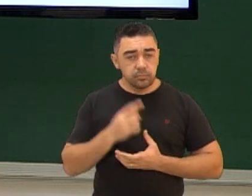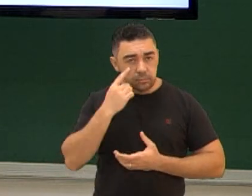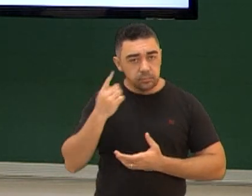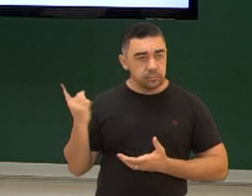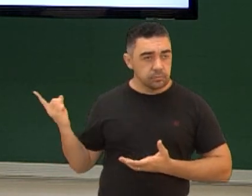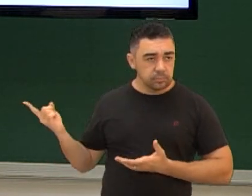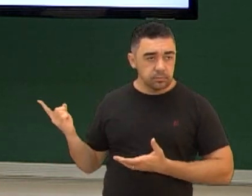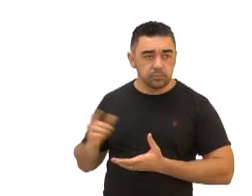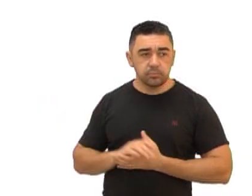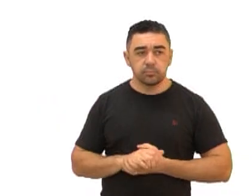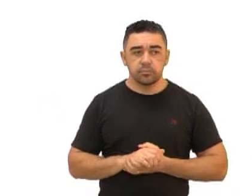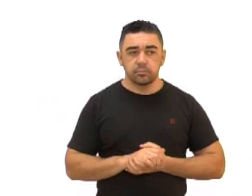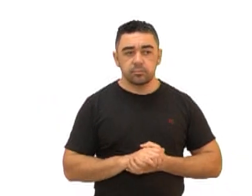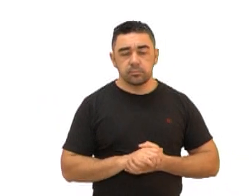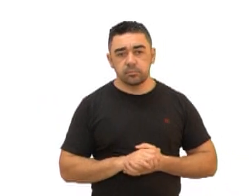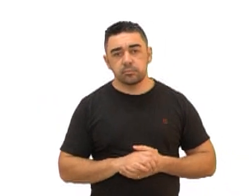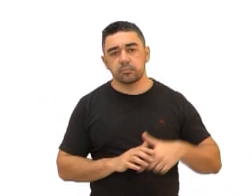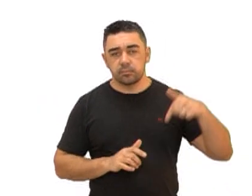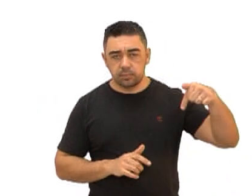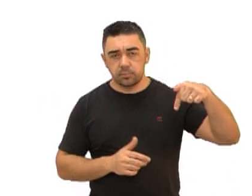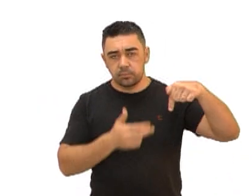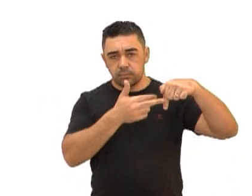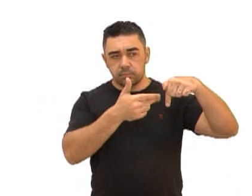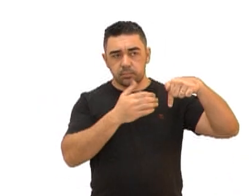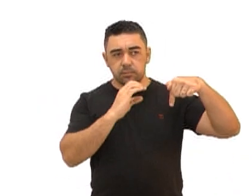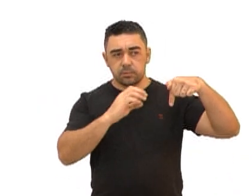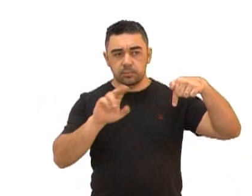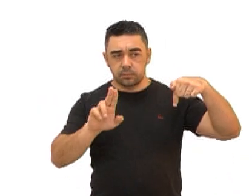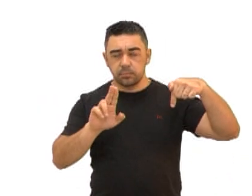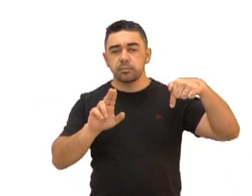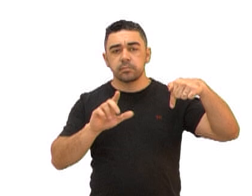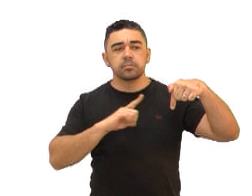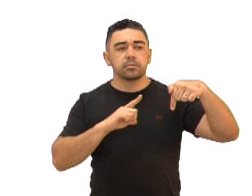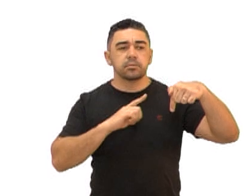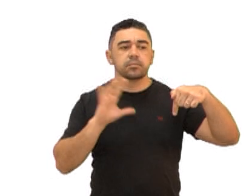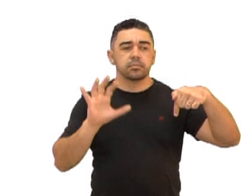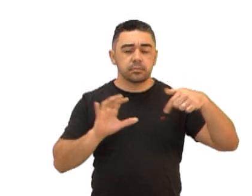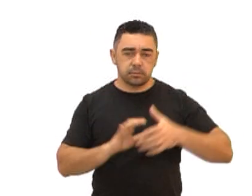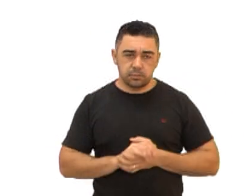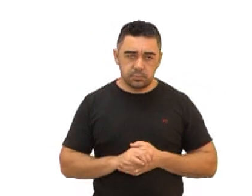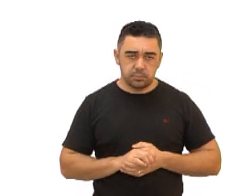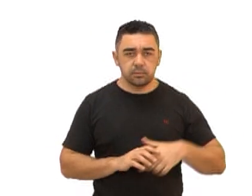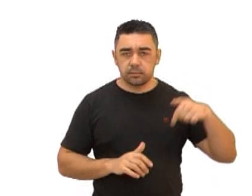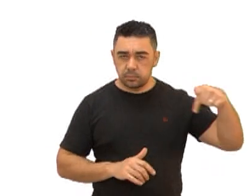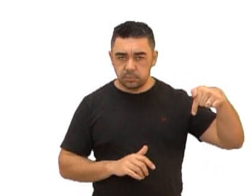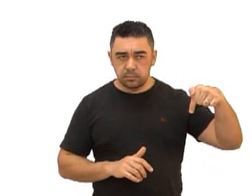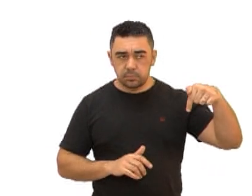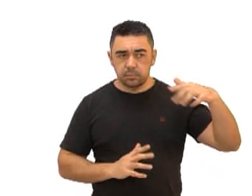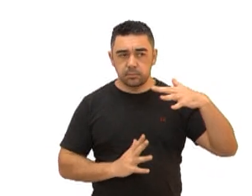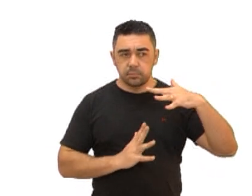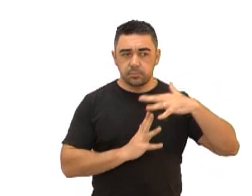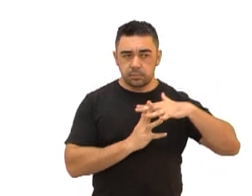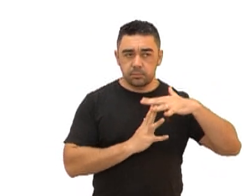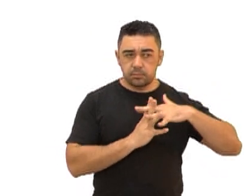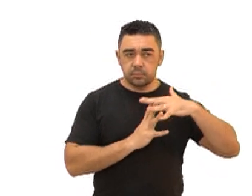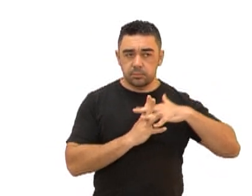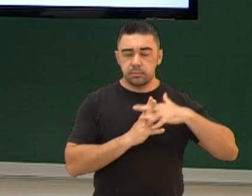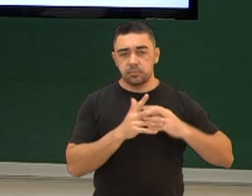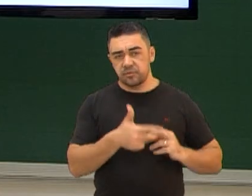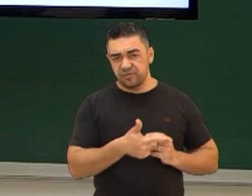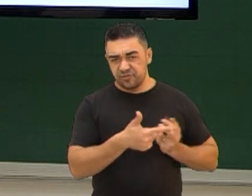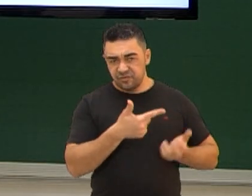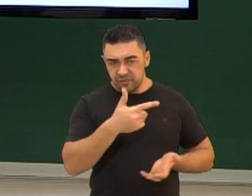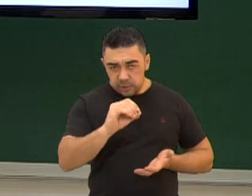seguinte. Como carga é igual a capacitância vezes tensão, temos a carga máxima, vai ser a